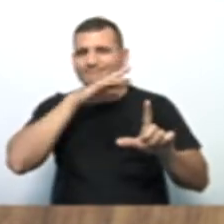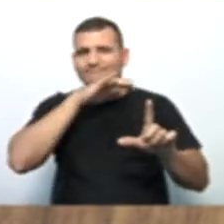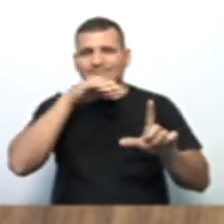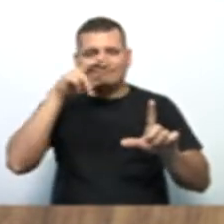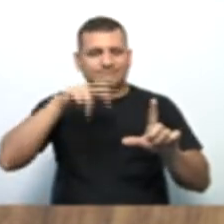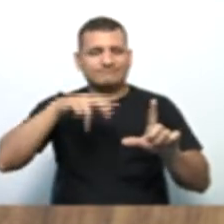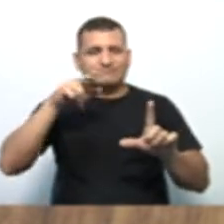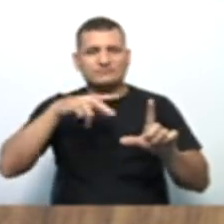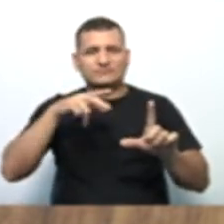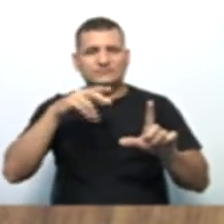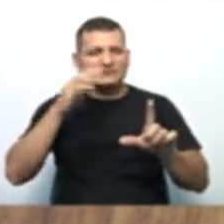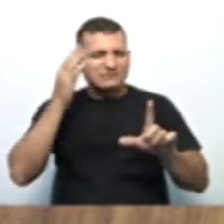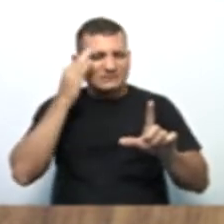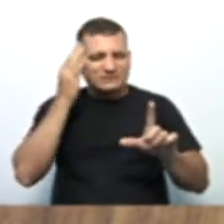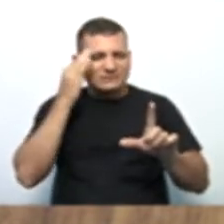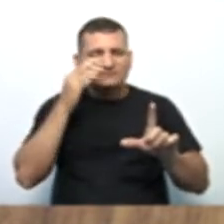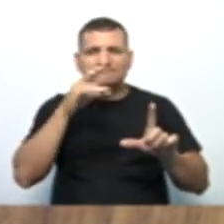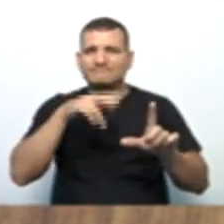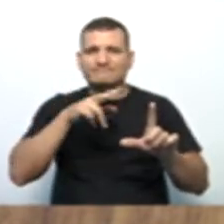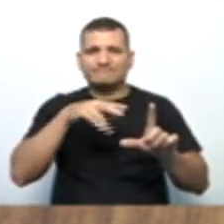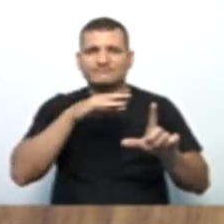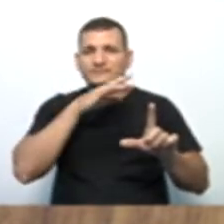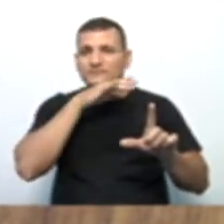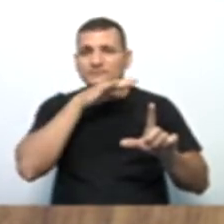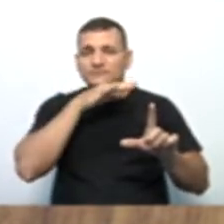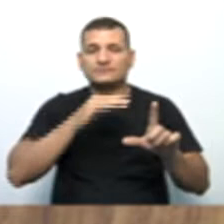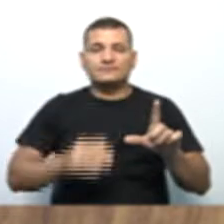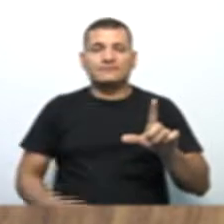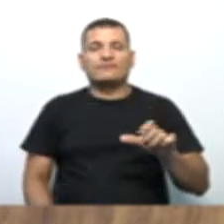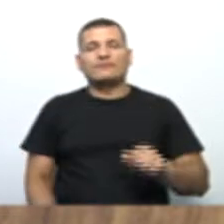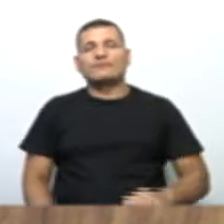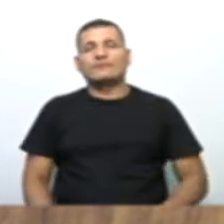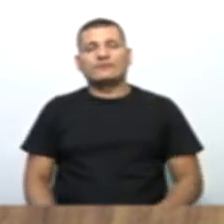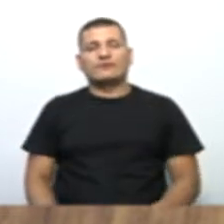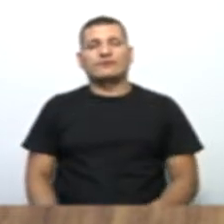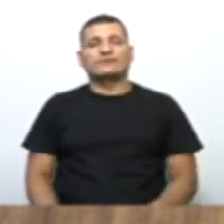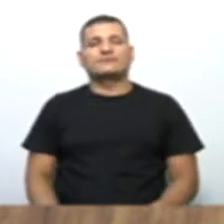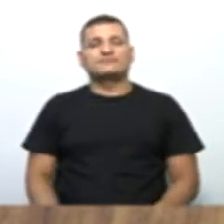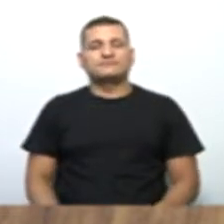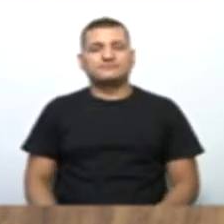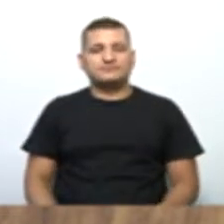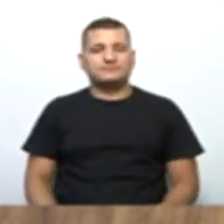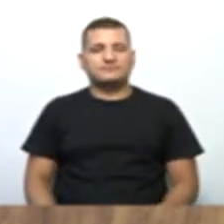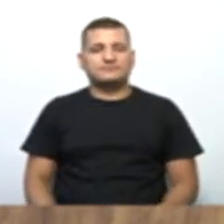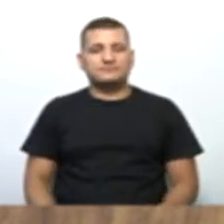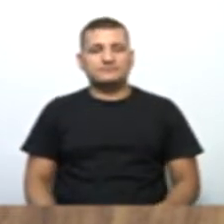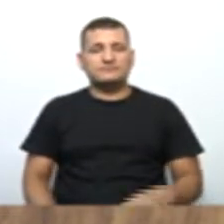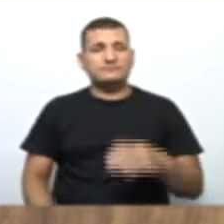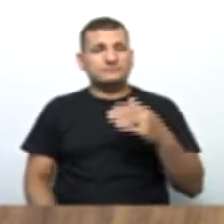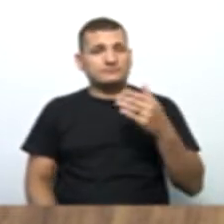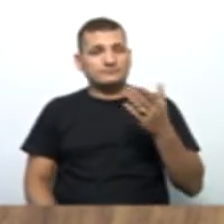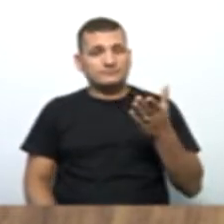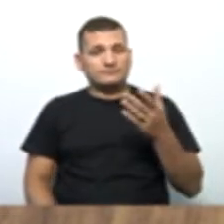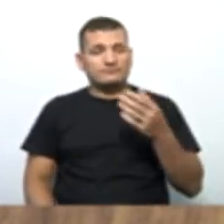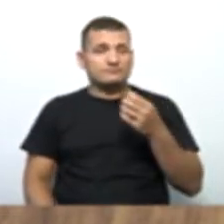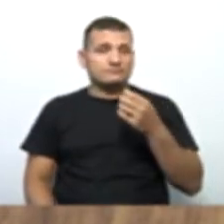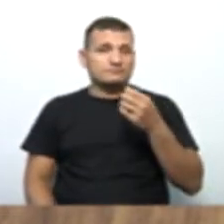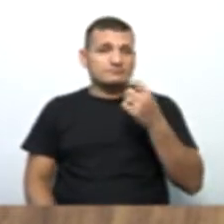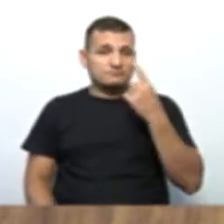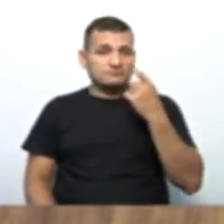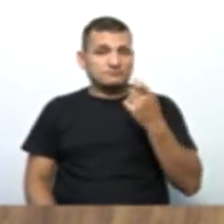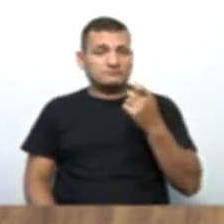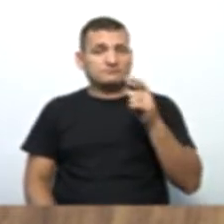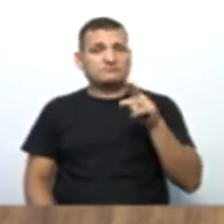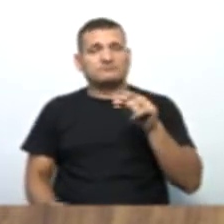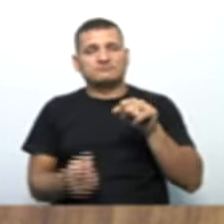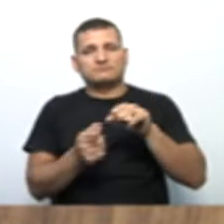entender o que está escrito ali né é então a interessante que você faça seu site da da